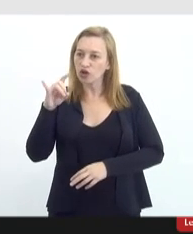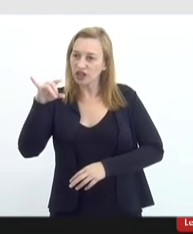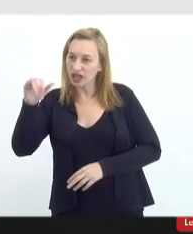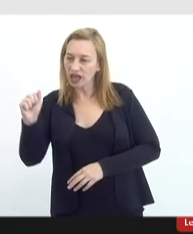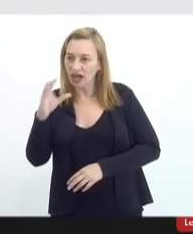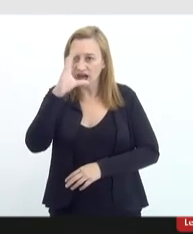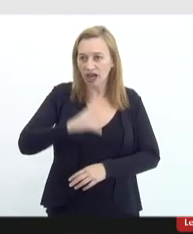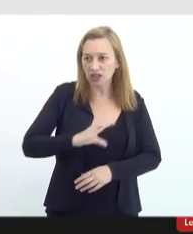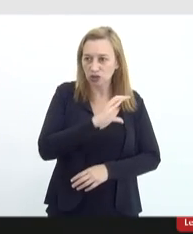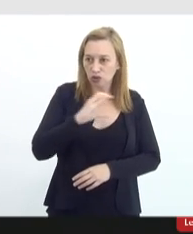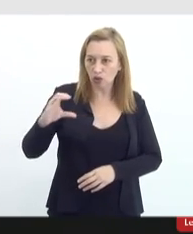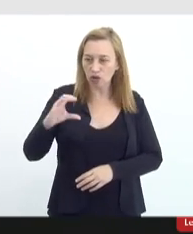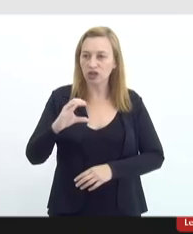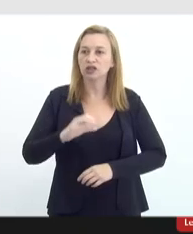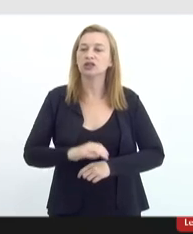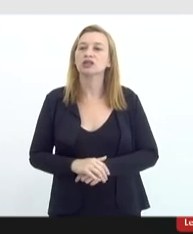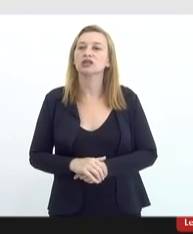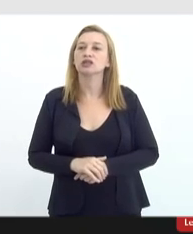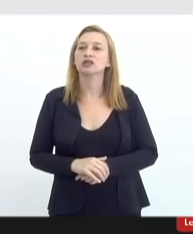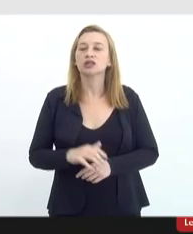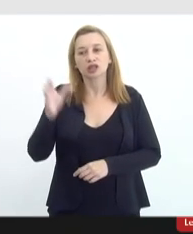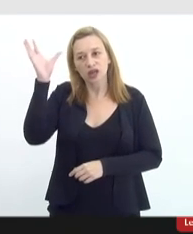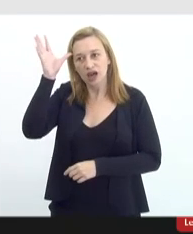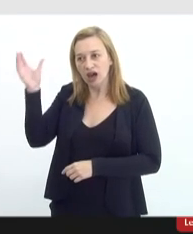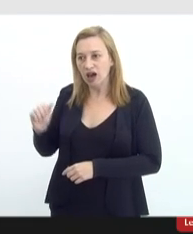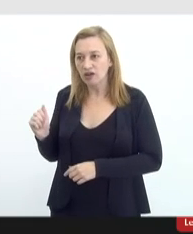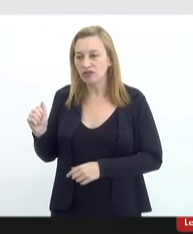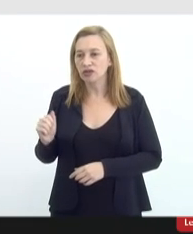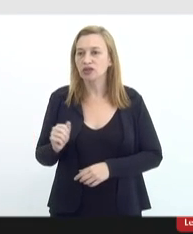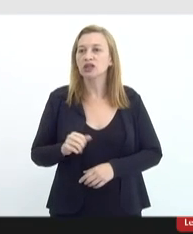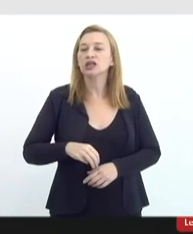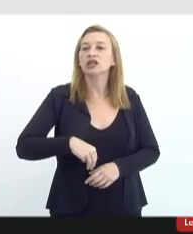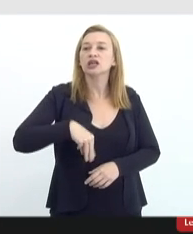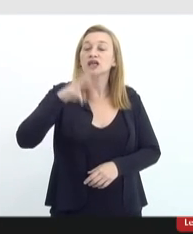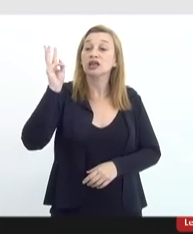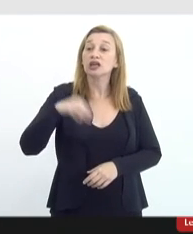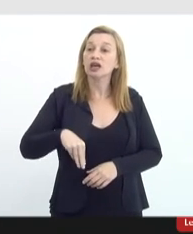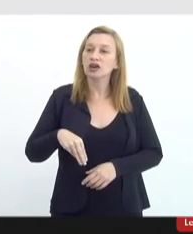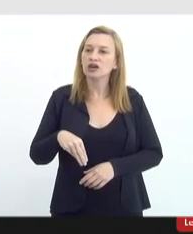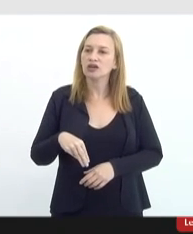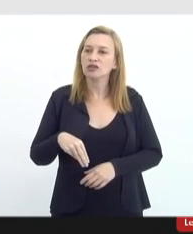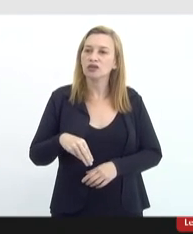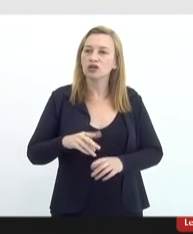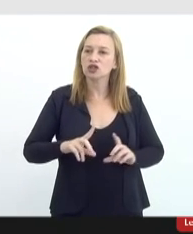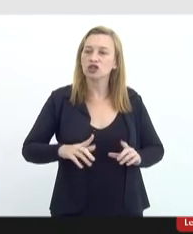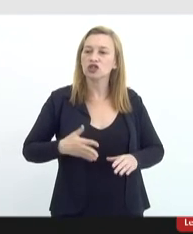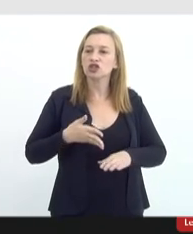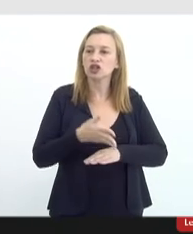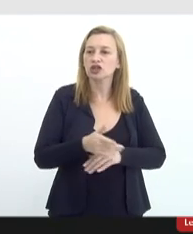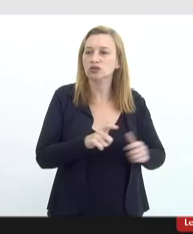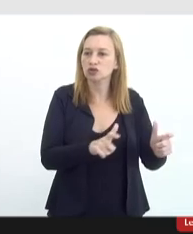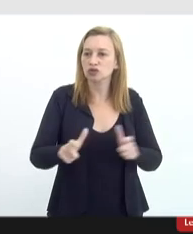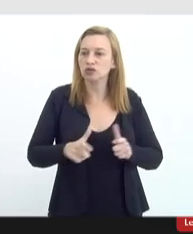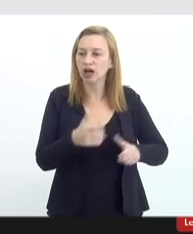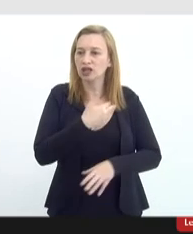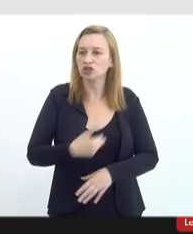certa composição ali de católicos e afro, e quem foi ostensivamente ocupando o espaço público sem que as